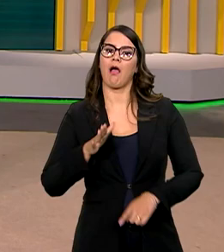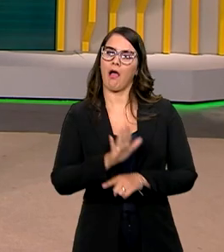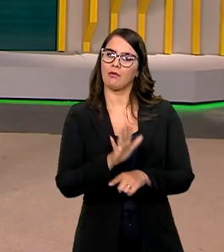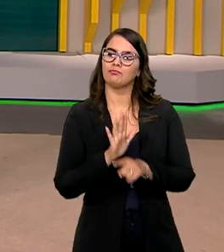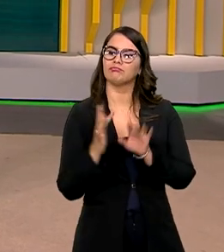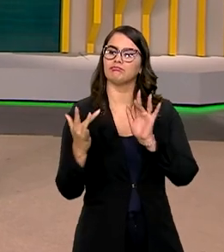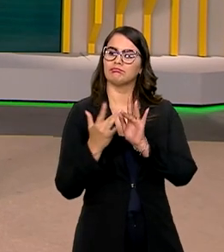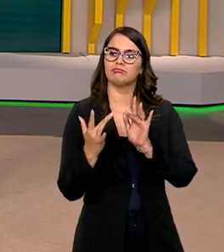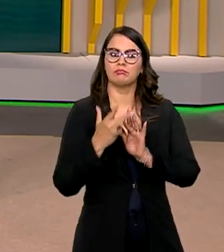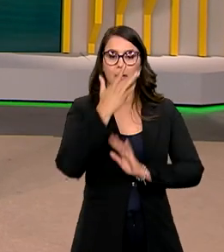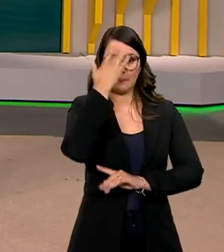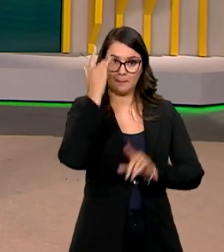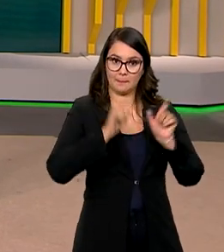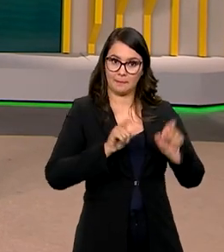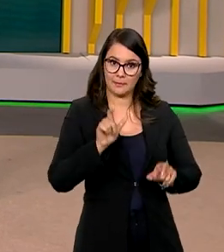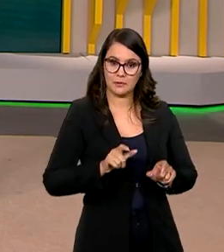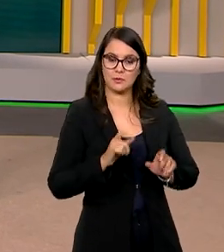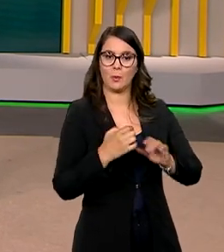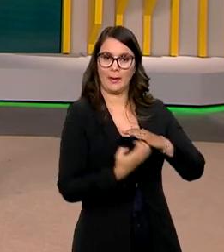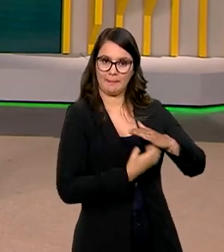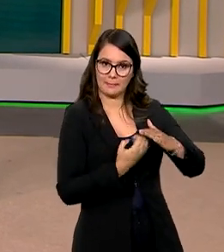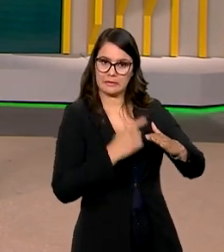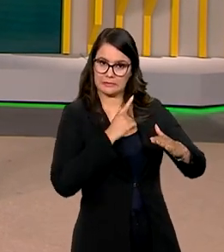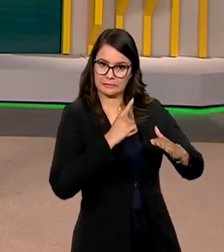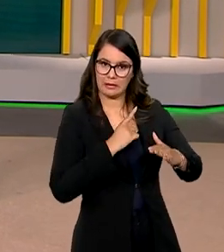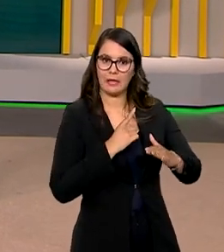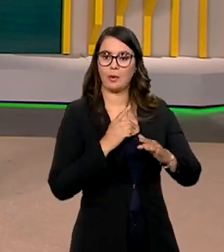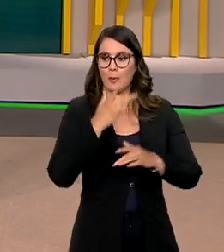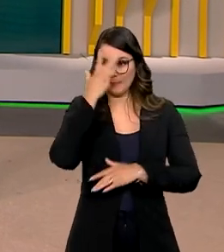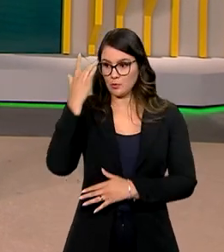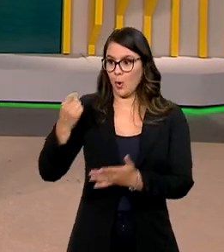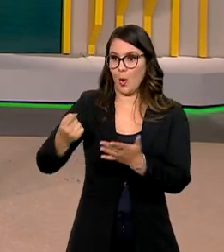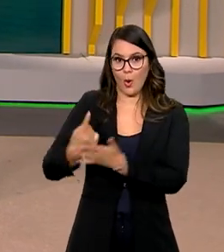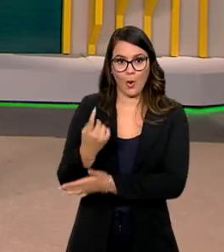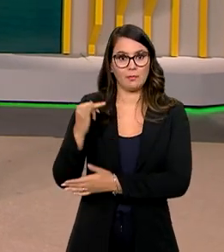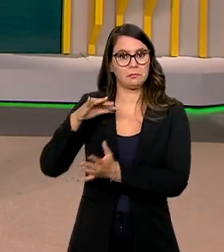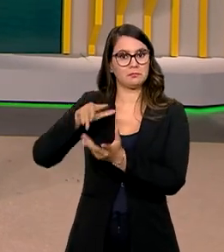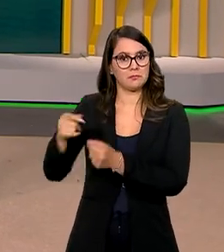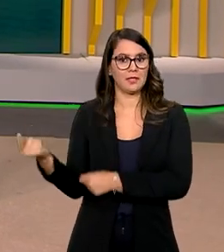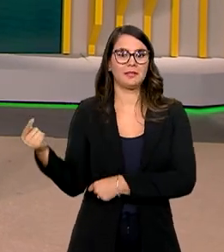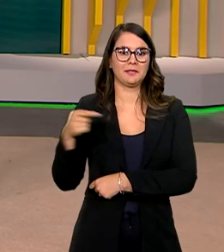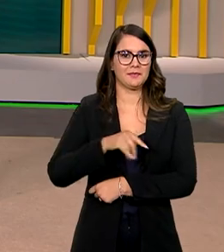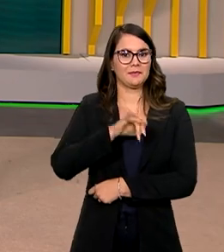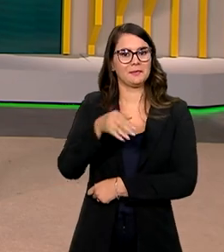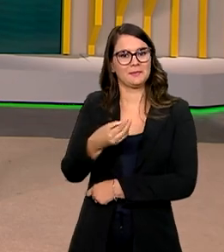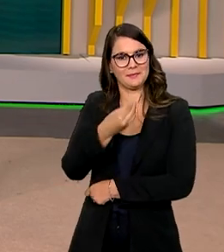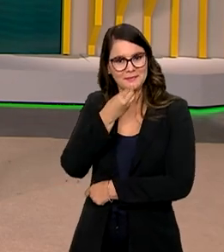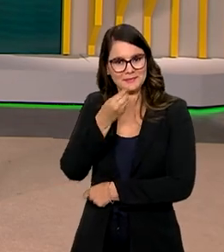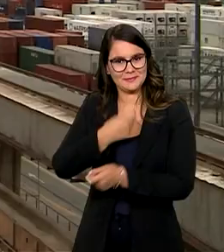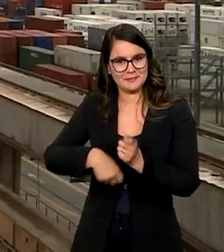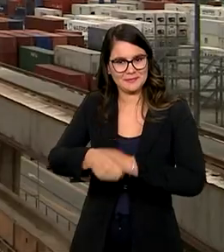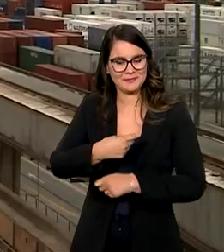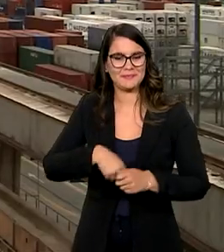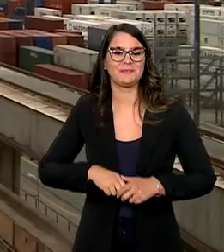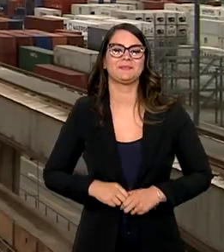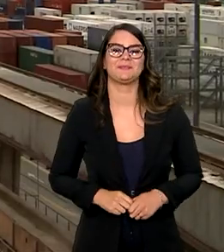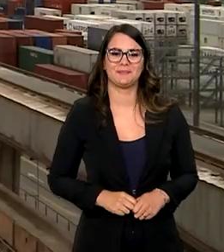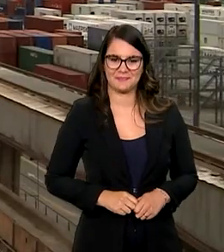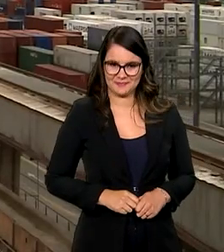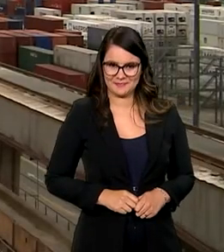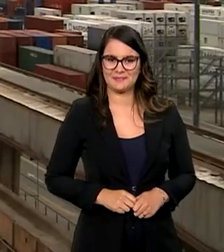de empresários brasileiros com compradores internacionais que vem ao Brasil em busca de oportunidades de negócios